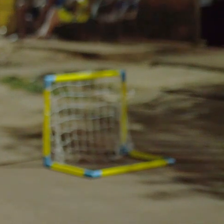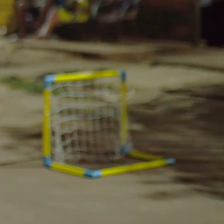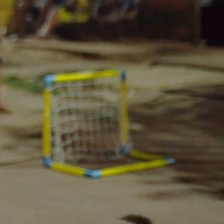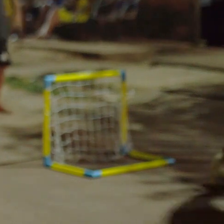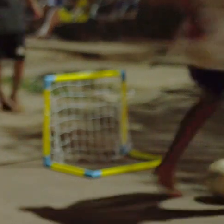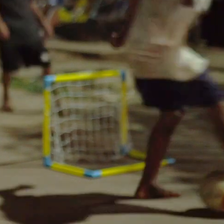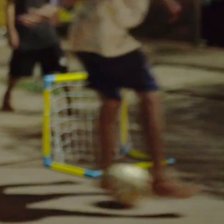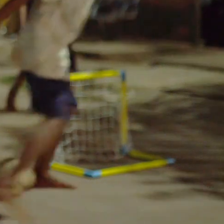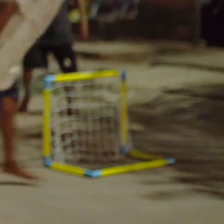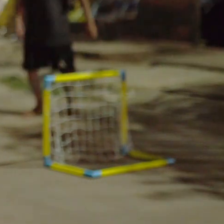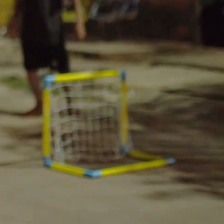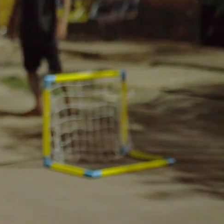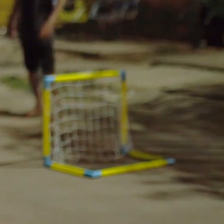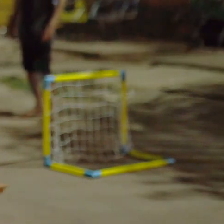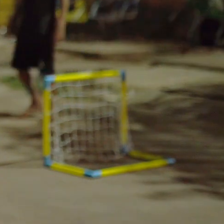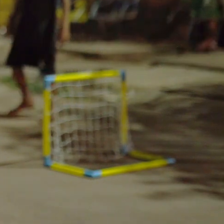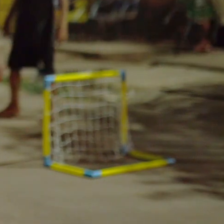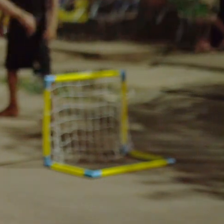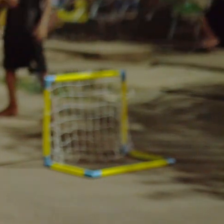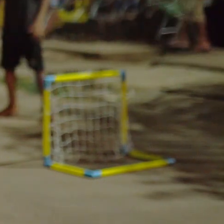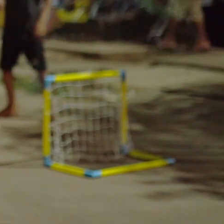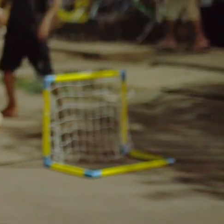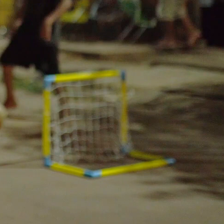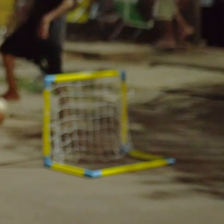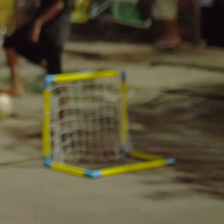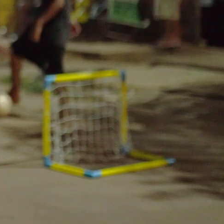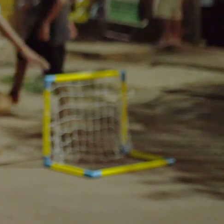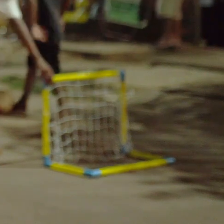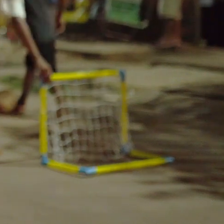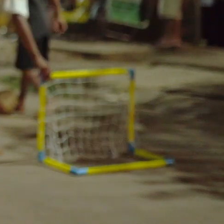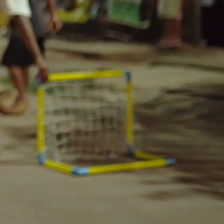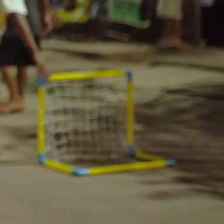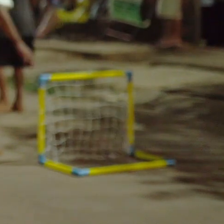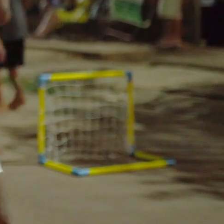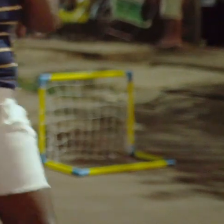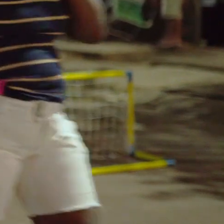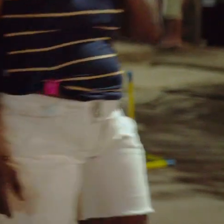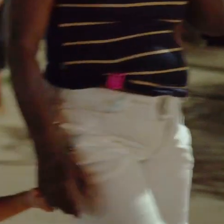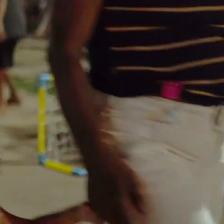I'm not afraid of the dark.